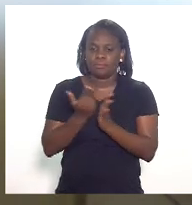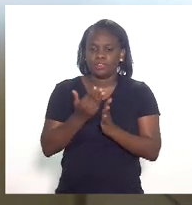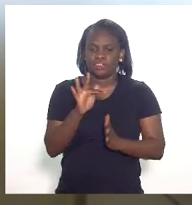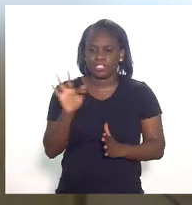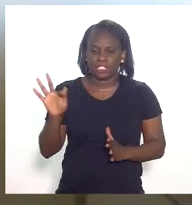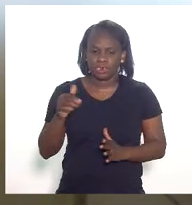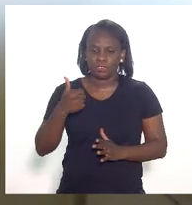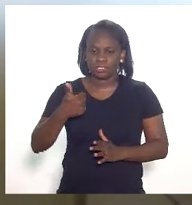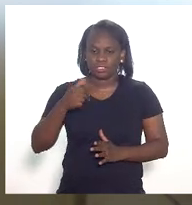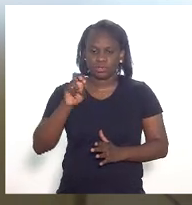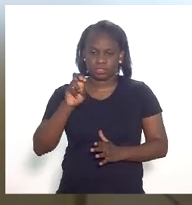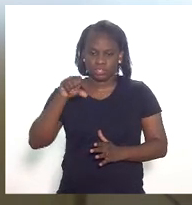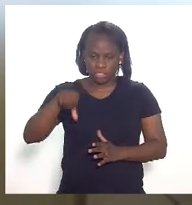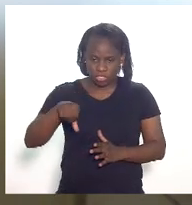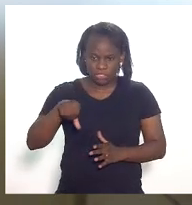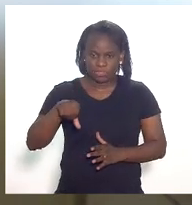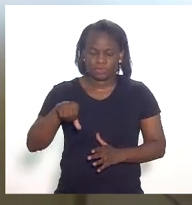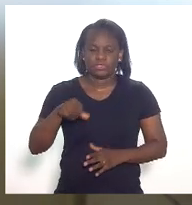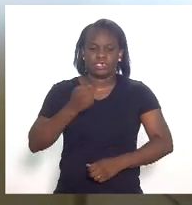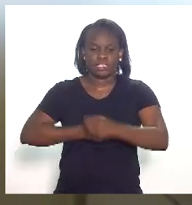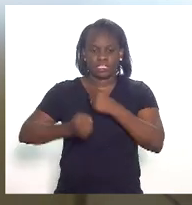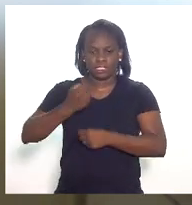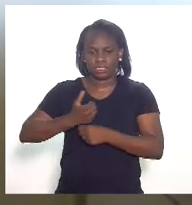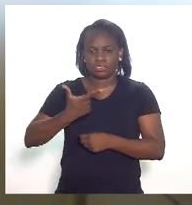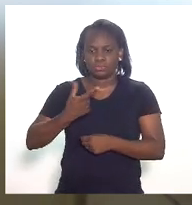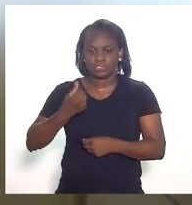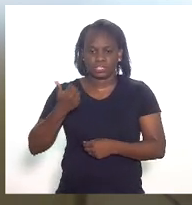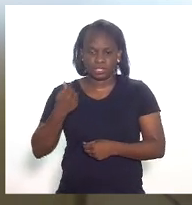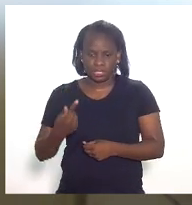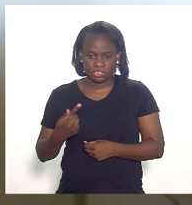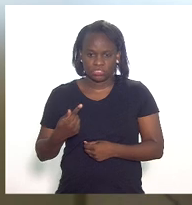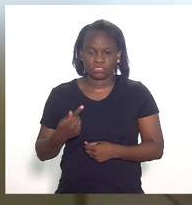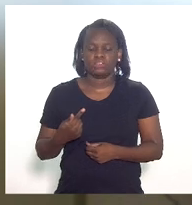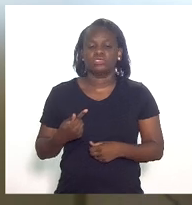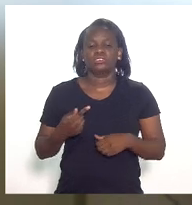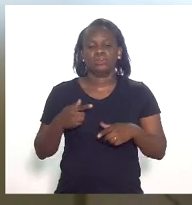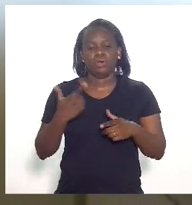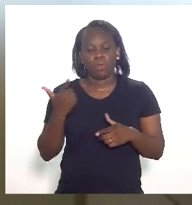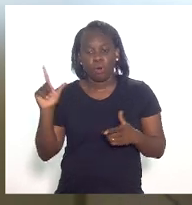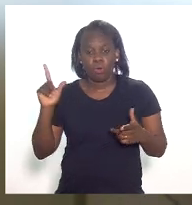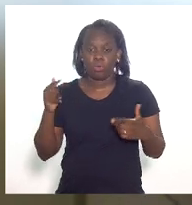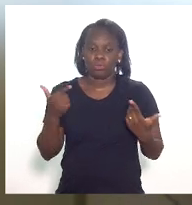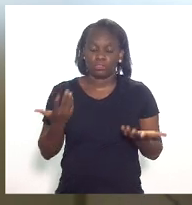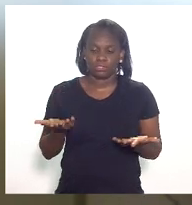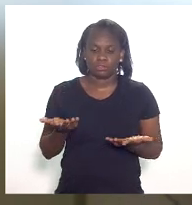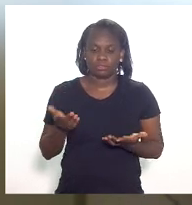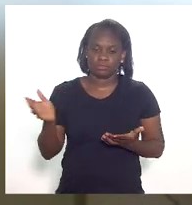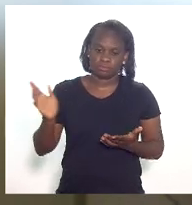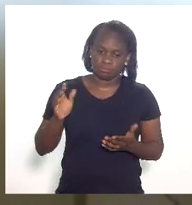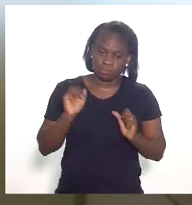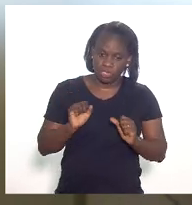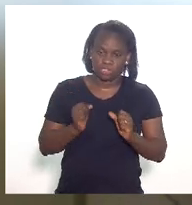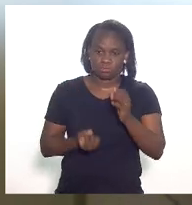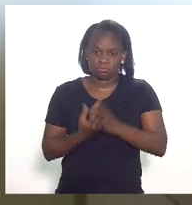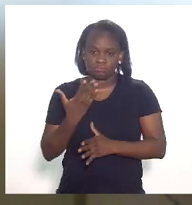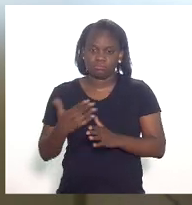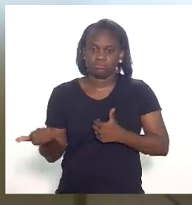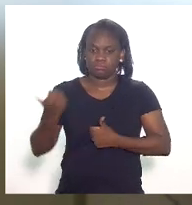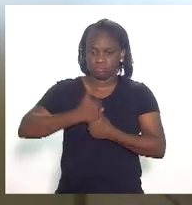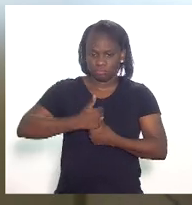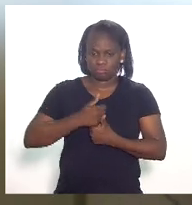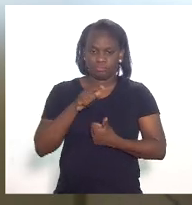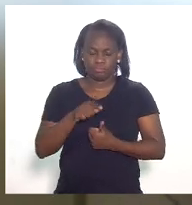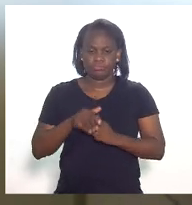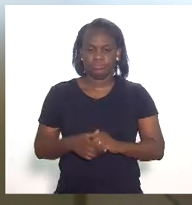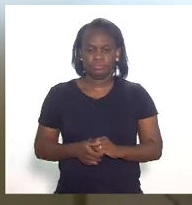Federal 159 de 2017, ou outra que vier a